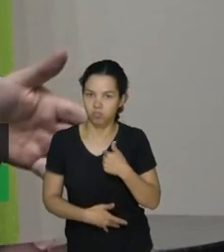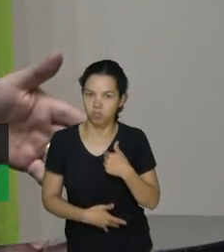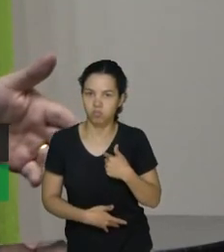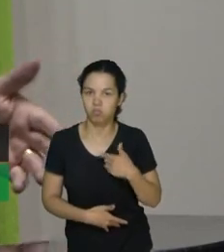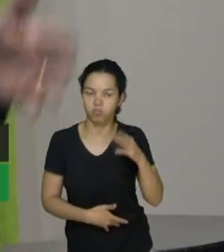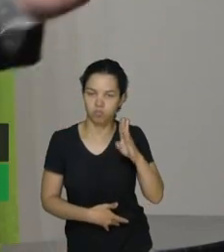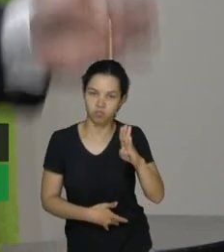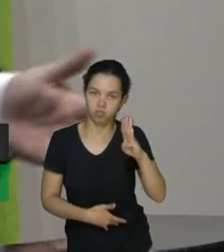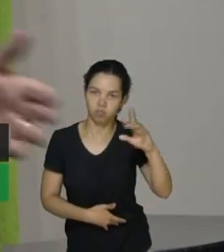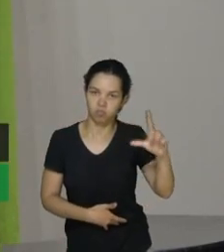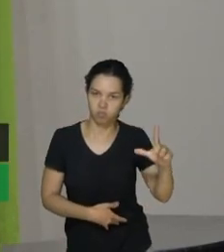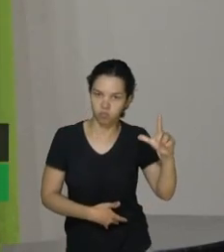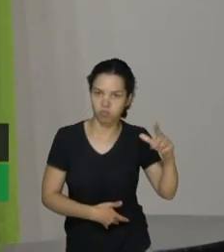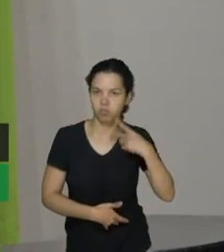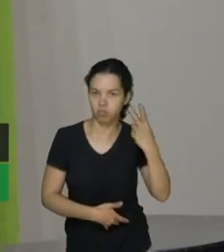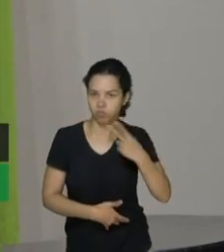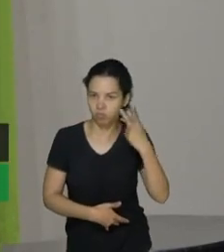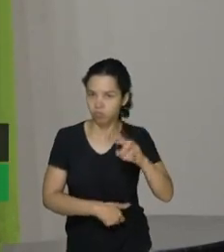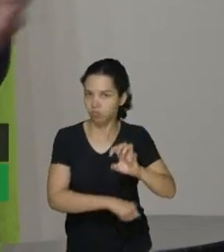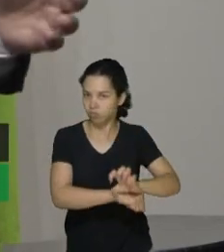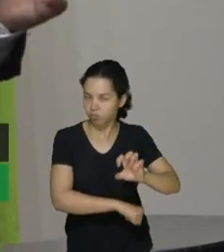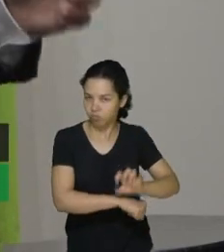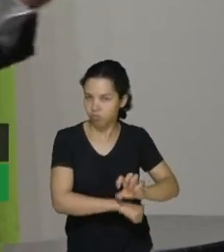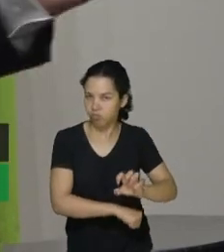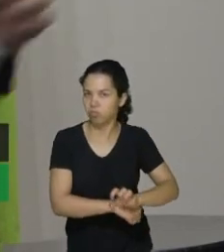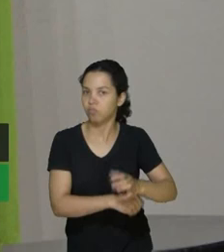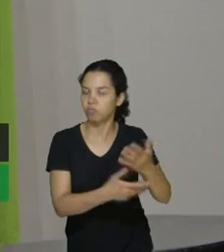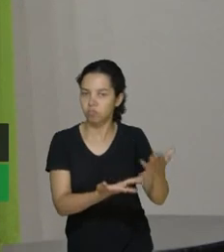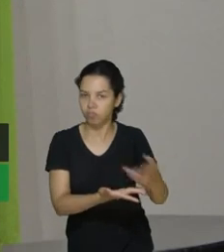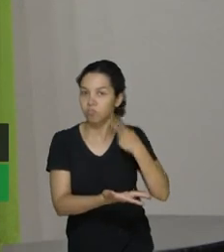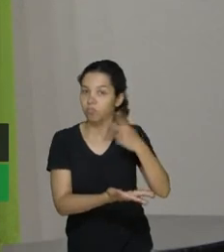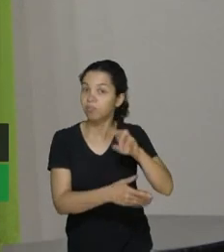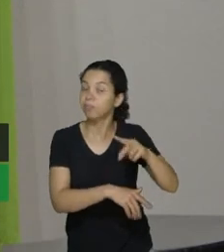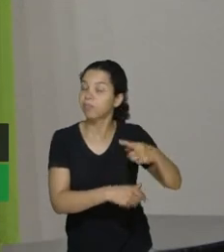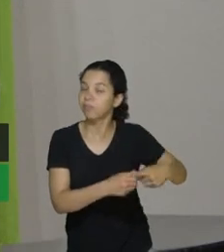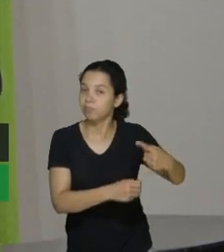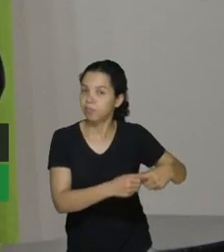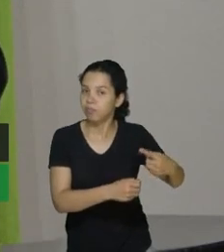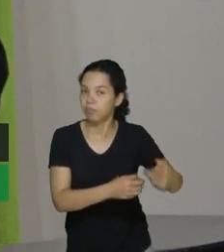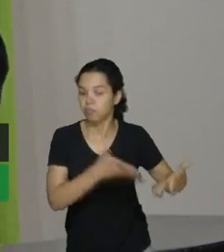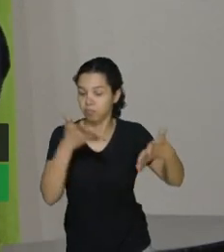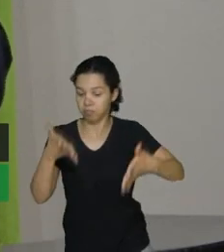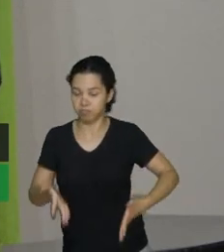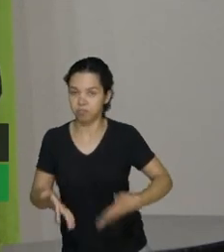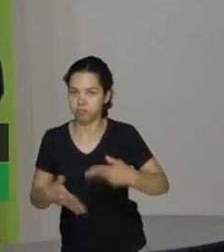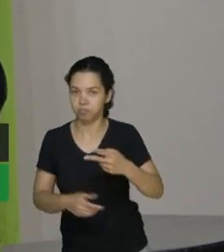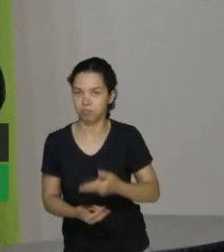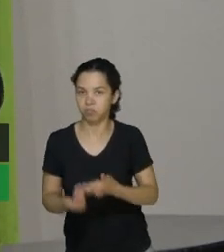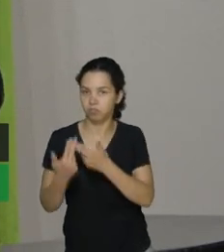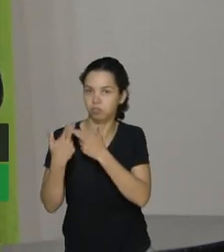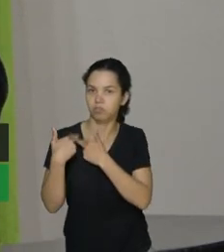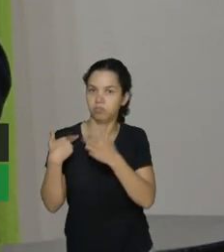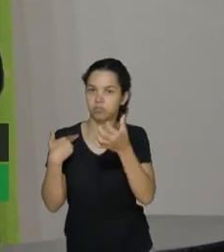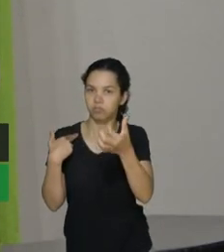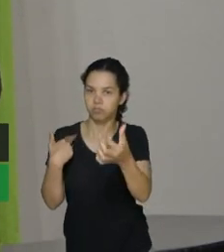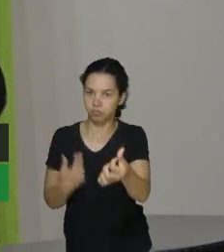Blumenau, um vereador da cidade, cheguei aqui com uma responsabilidade muito grande, com